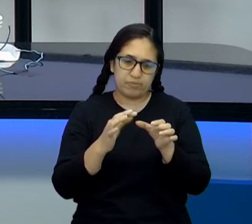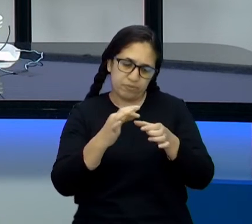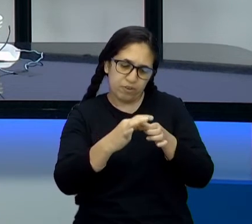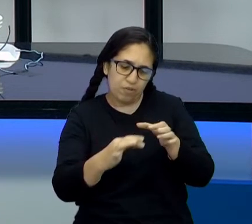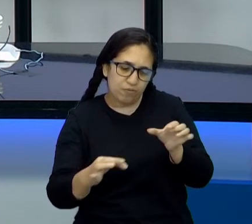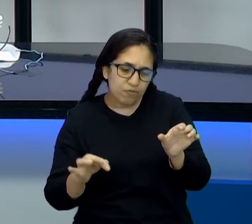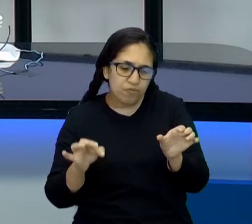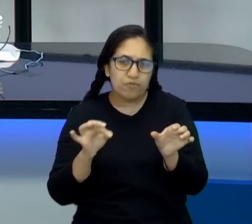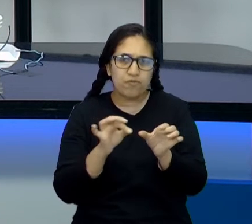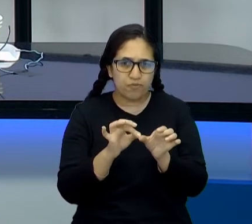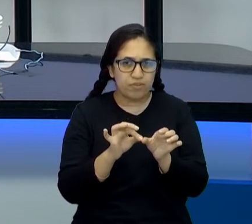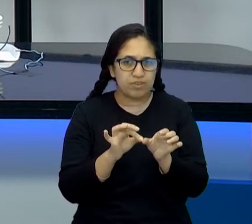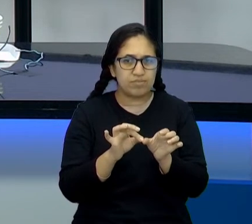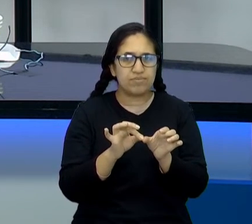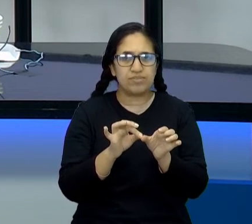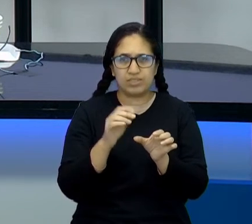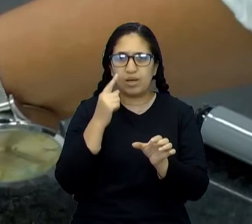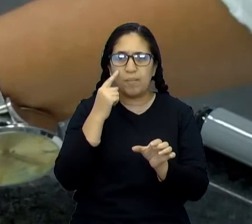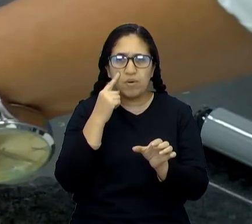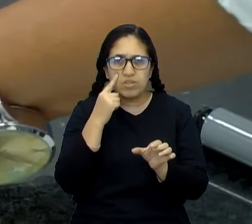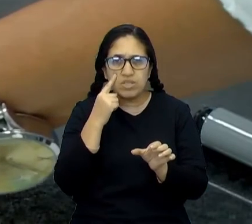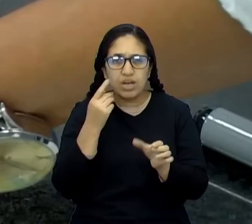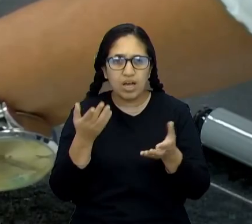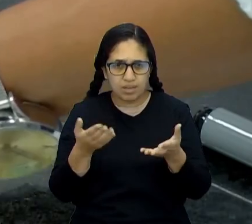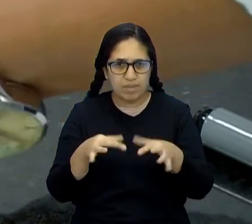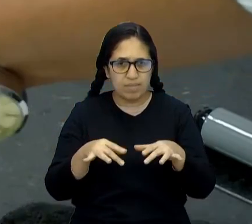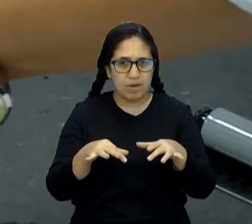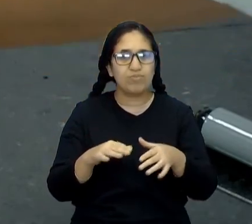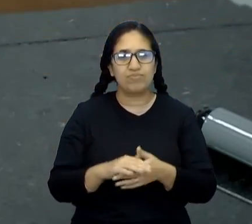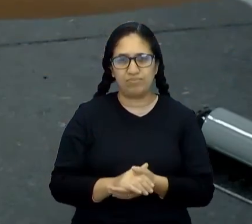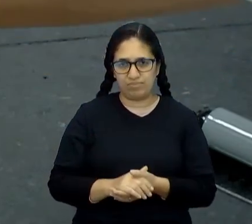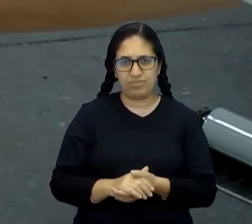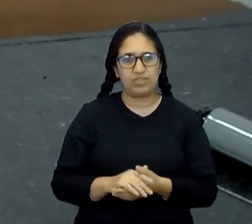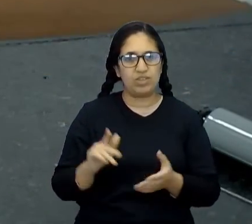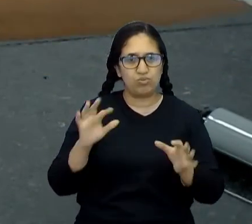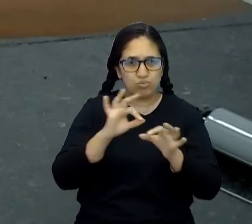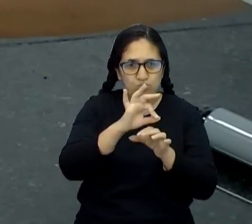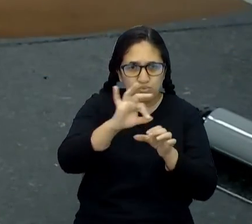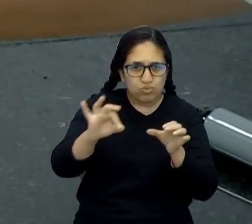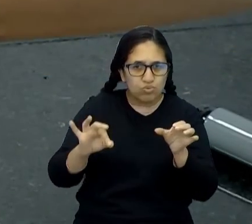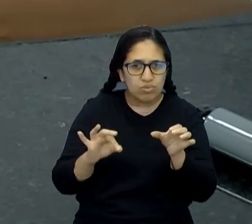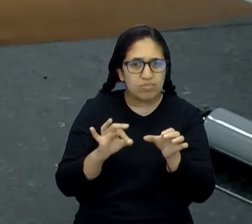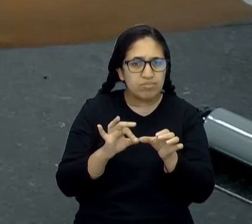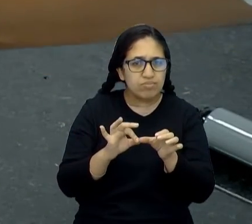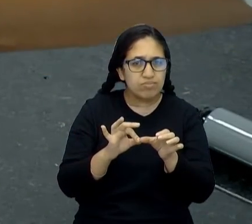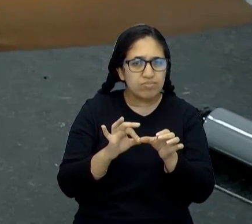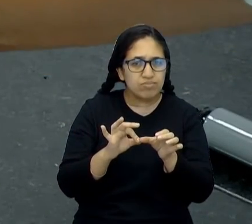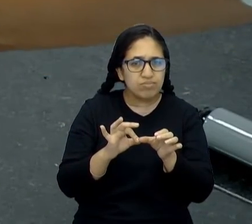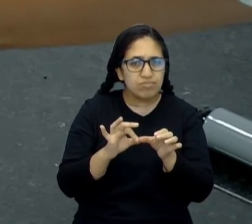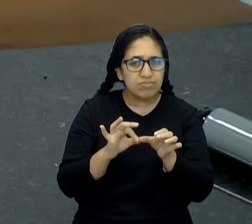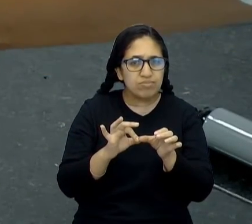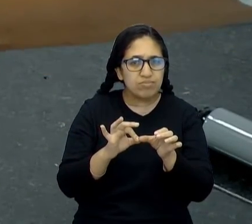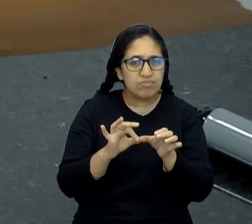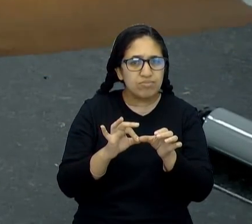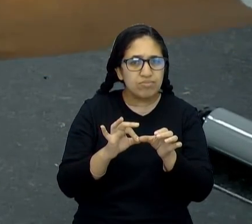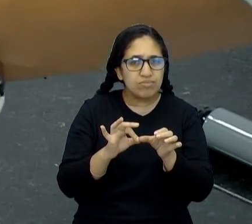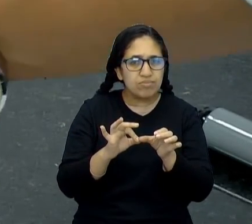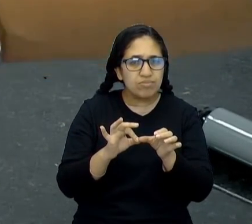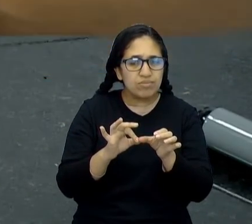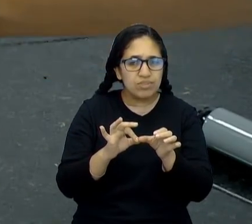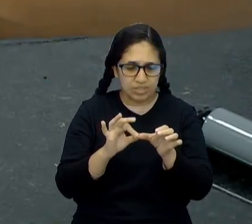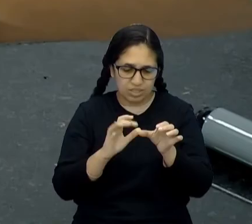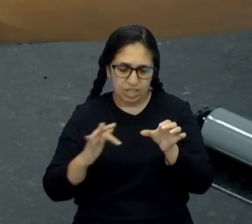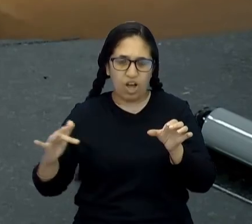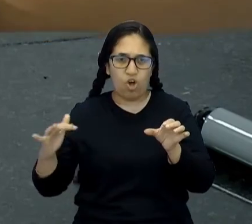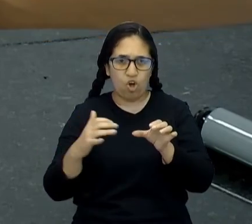né, as duas pontas, dá para mostrar aqui minha mão aqui, ó. Isso. Quando ele juntar aqui as duas pontas, a corrente